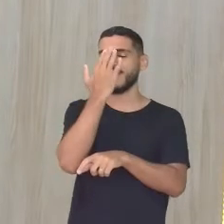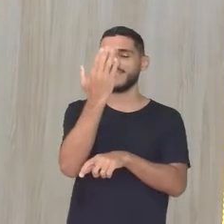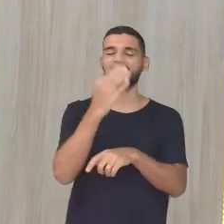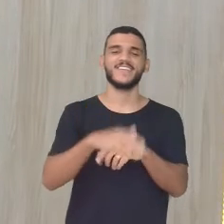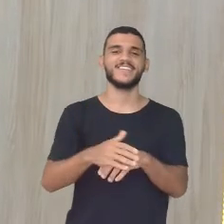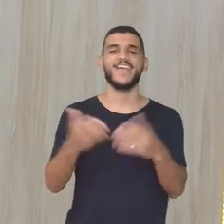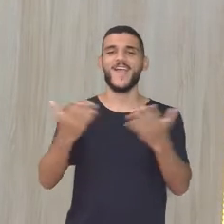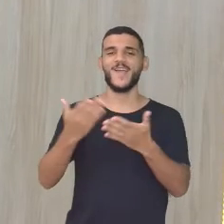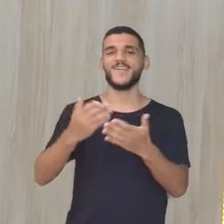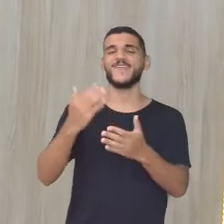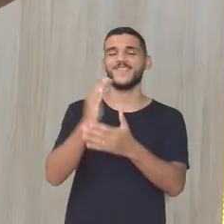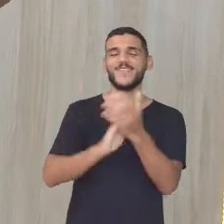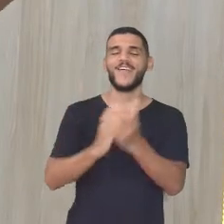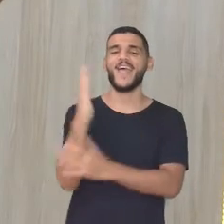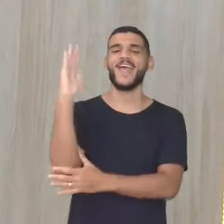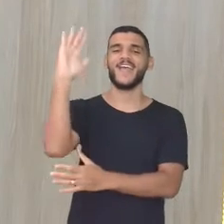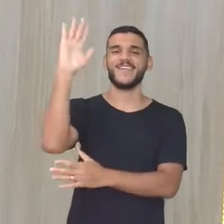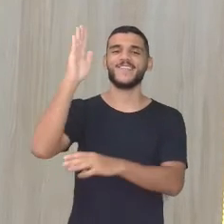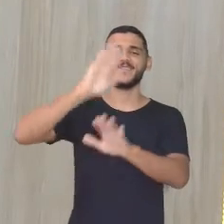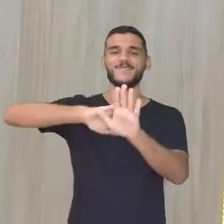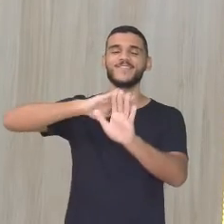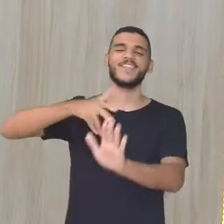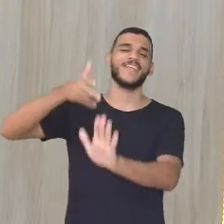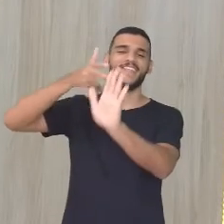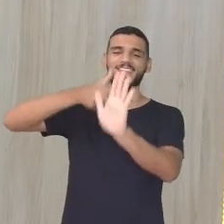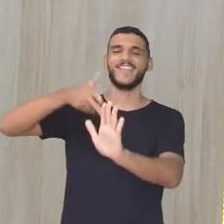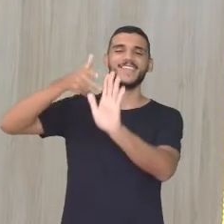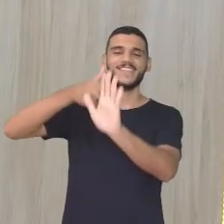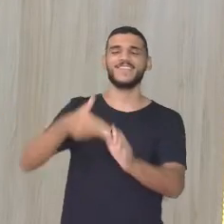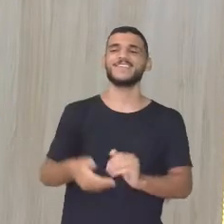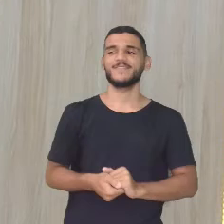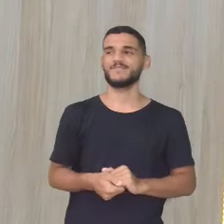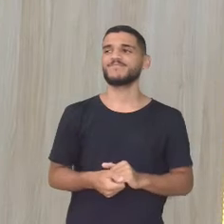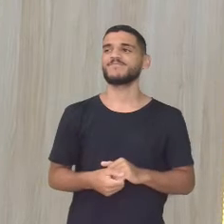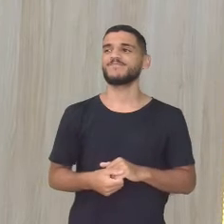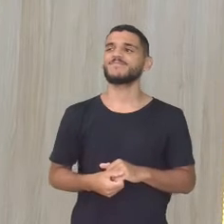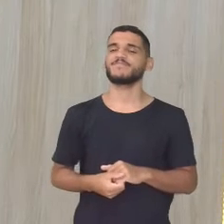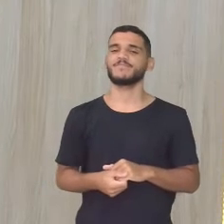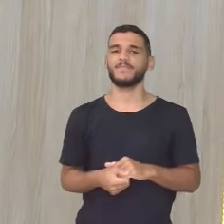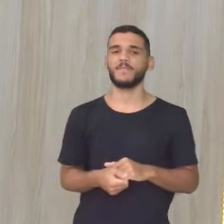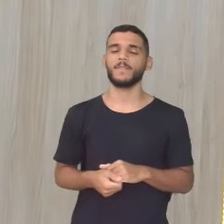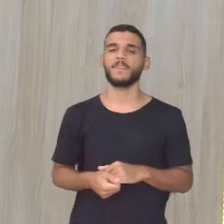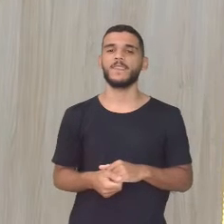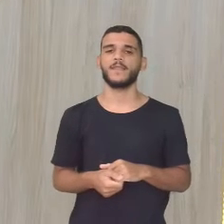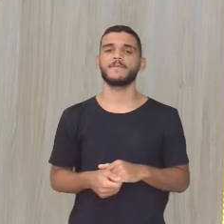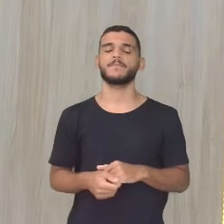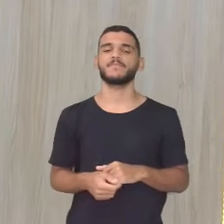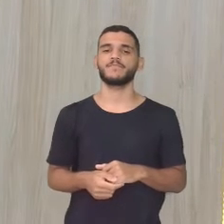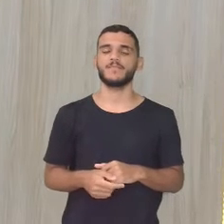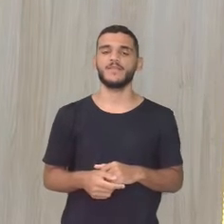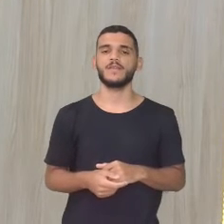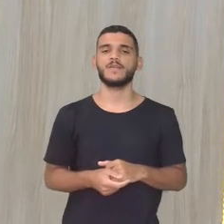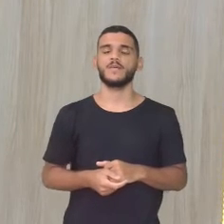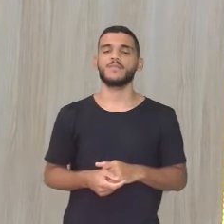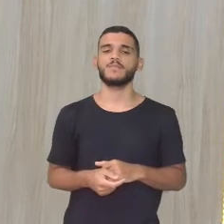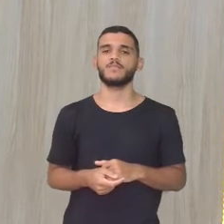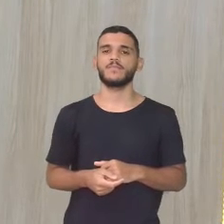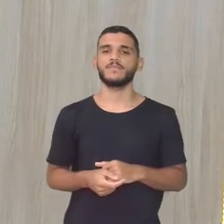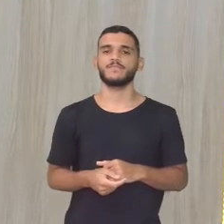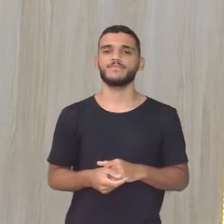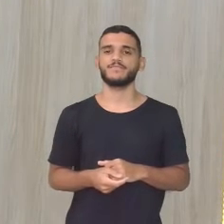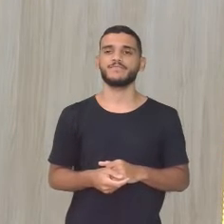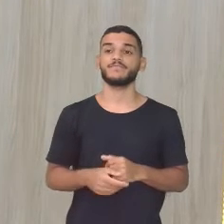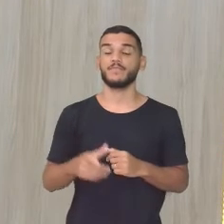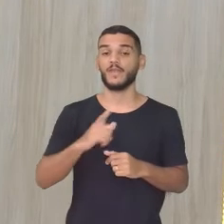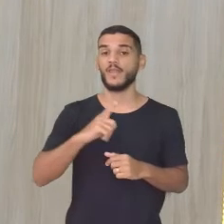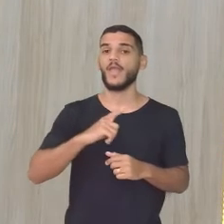Agora levanta a mão assim, né? Juninho Play, que é um cara que está desenvolvendo um projeto muito massa, viu, professora? Que a gente descobriu ontem, né? Que é aquela